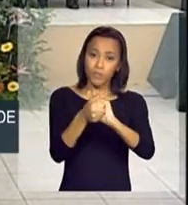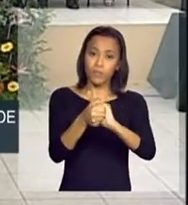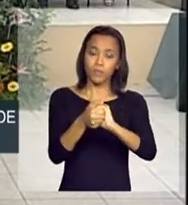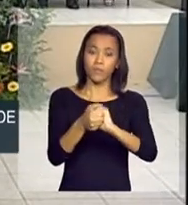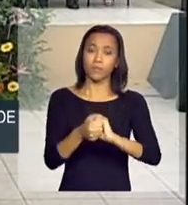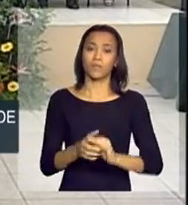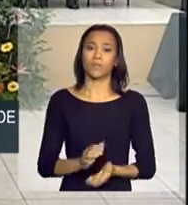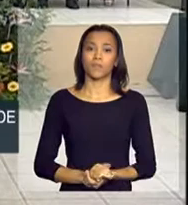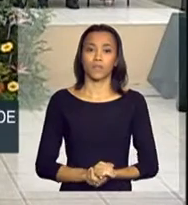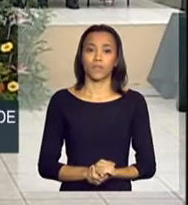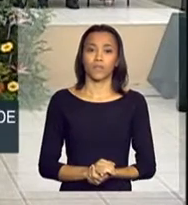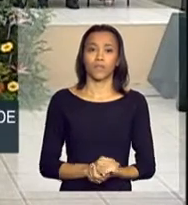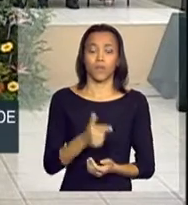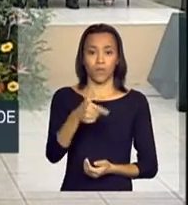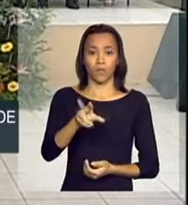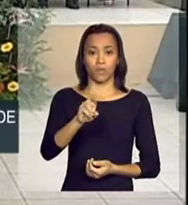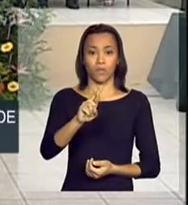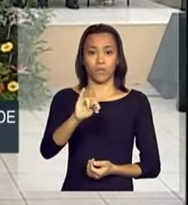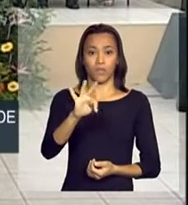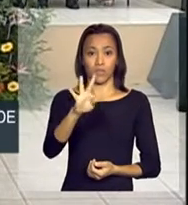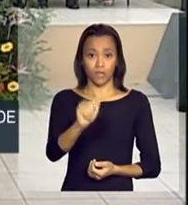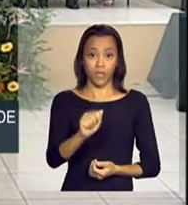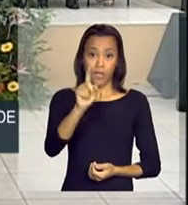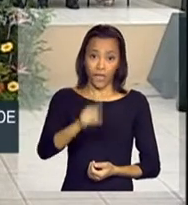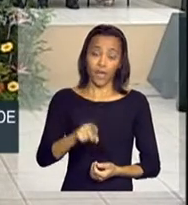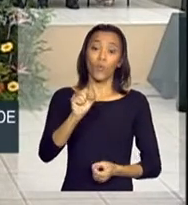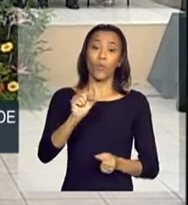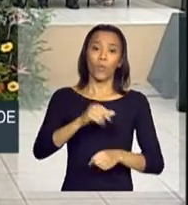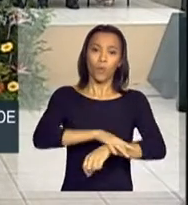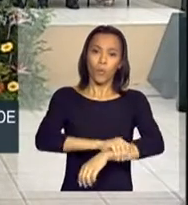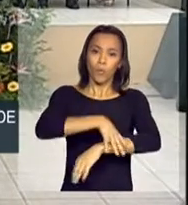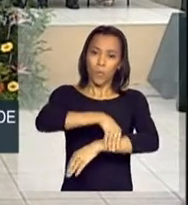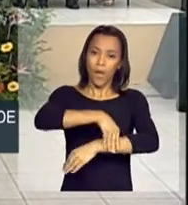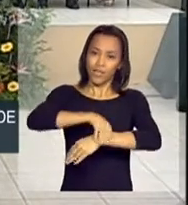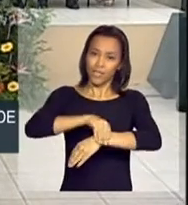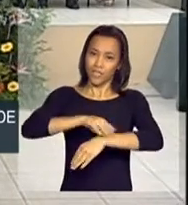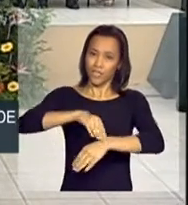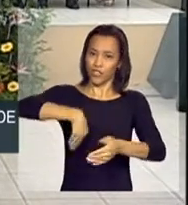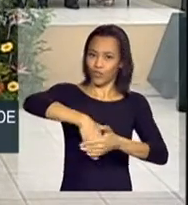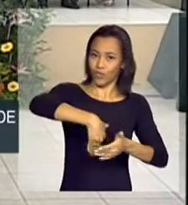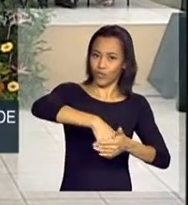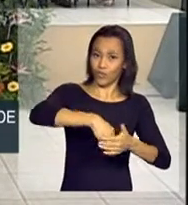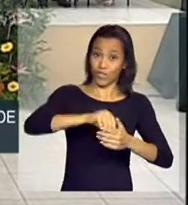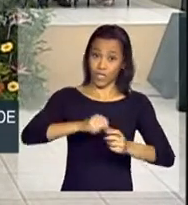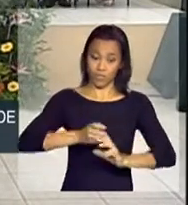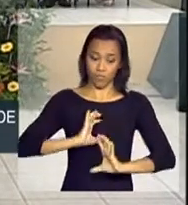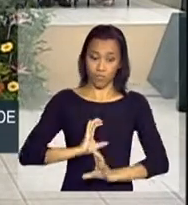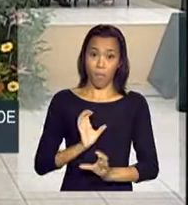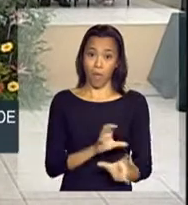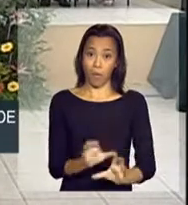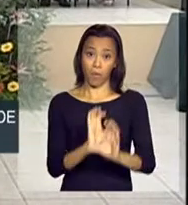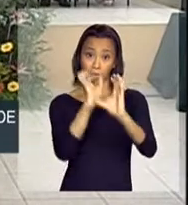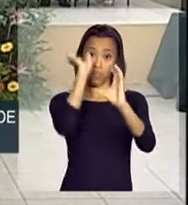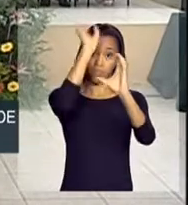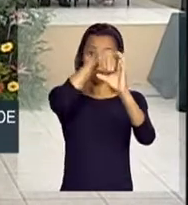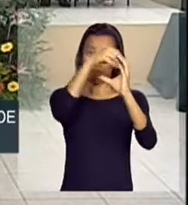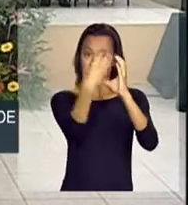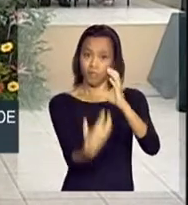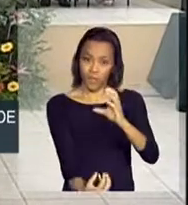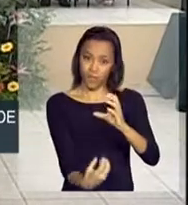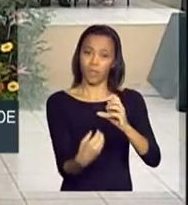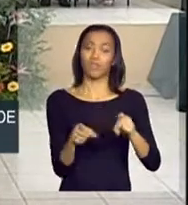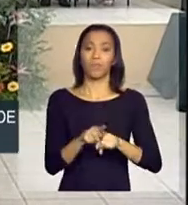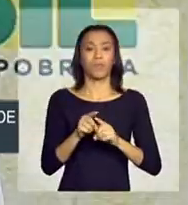o marreta é o massagista do nosso time campeão brasileiro de basquete aos queridos Barreto